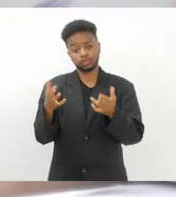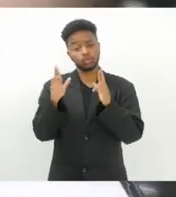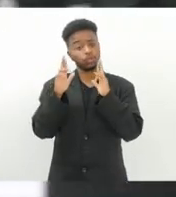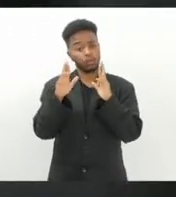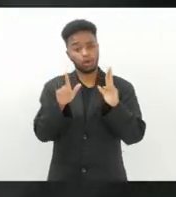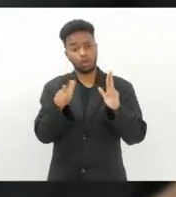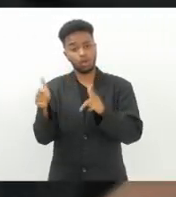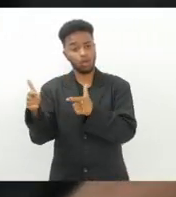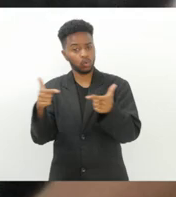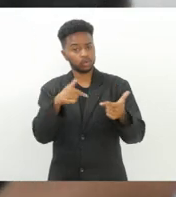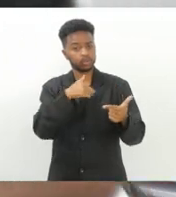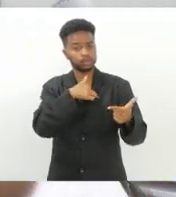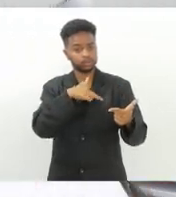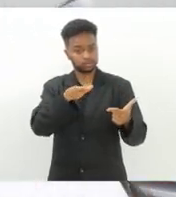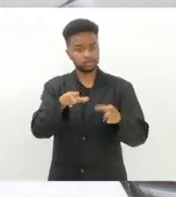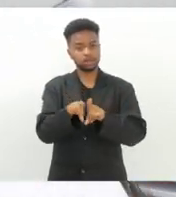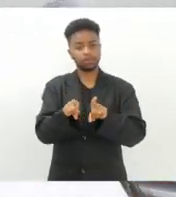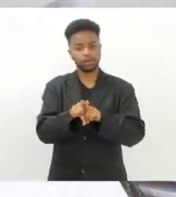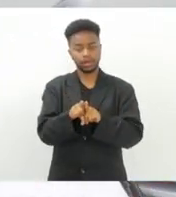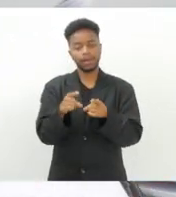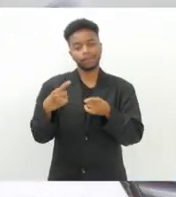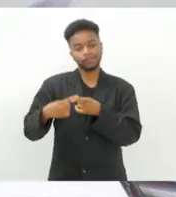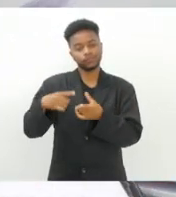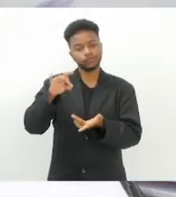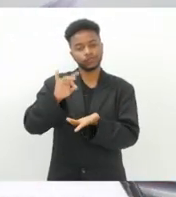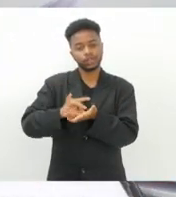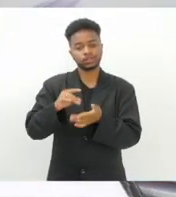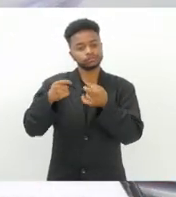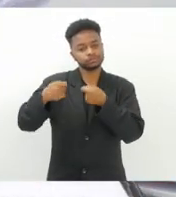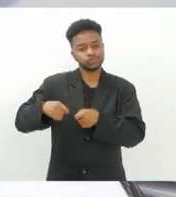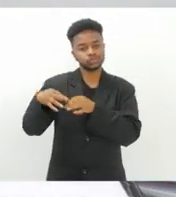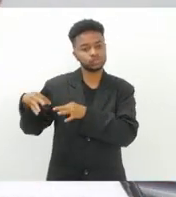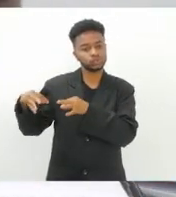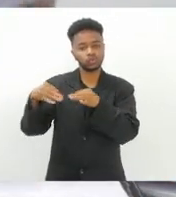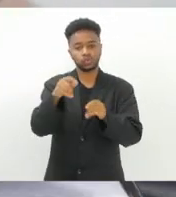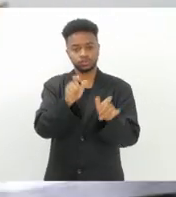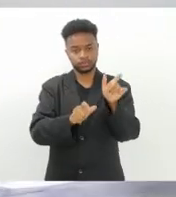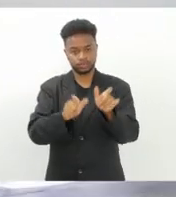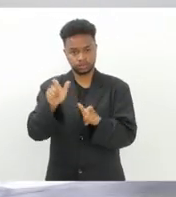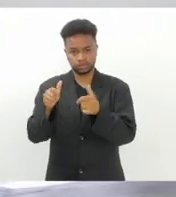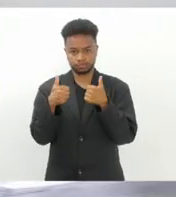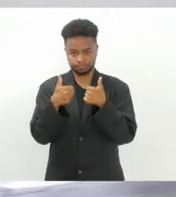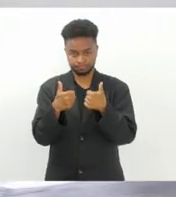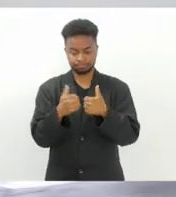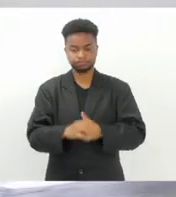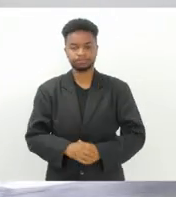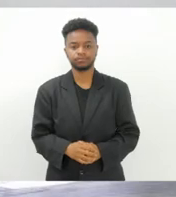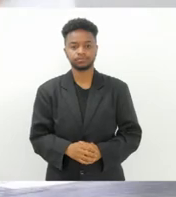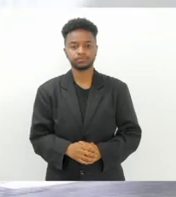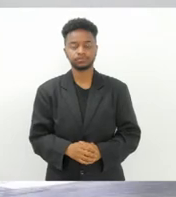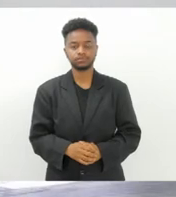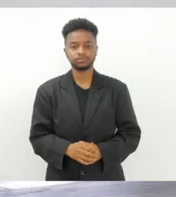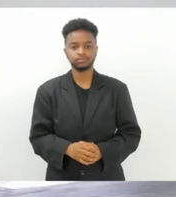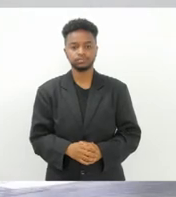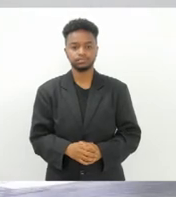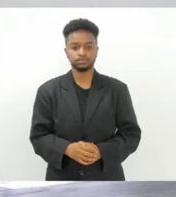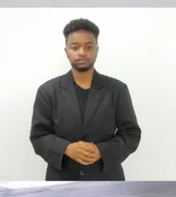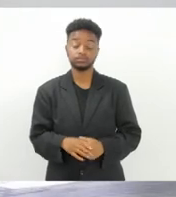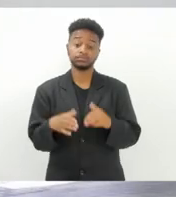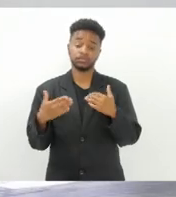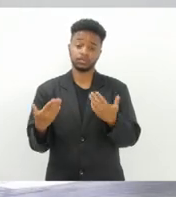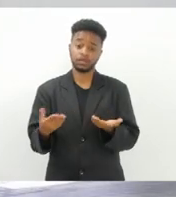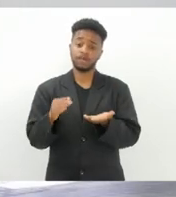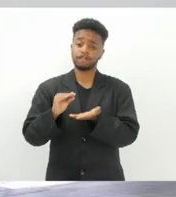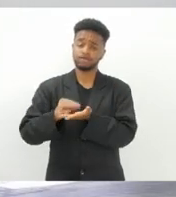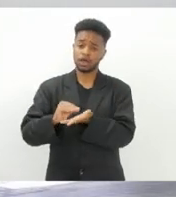religiões também, porque isso é uma necessidade de todos e de todas. Muito bem. Então, ainda faltam